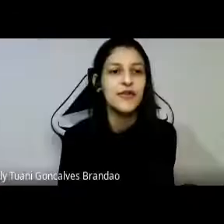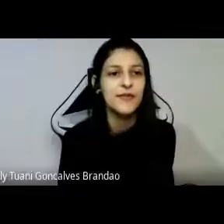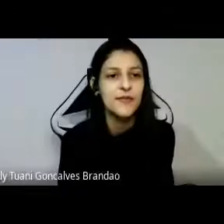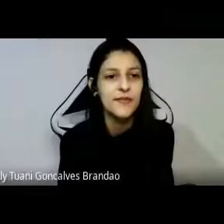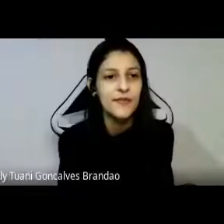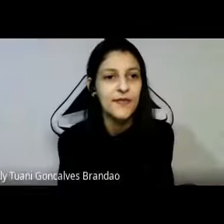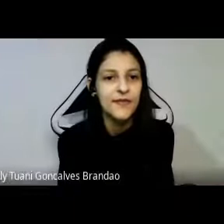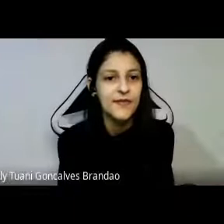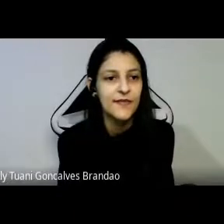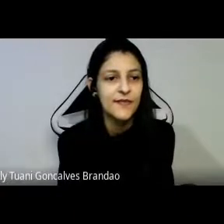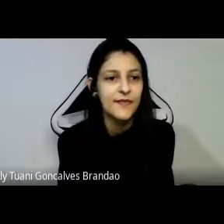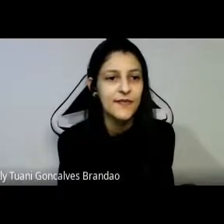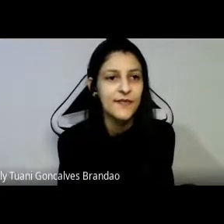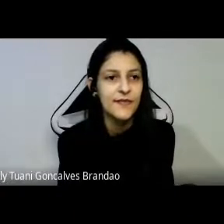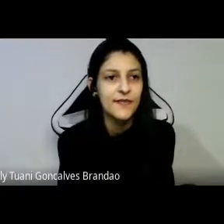Eliette.